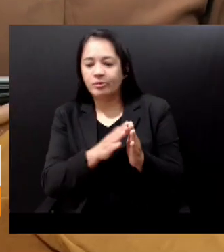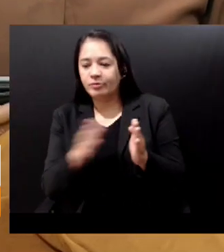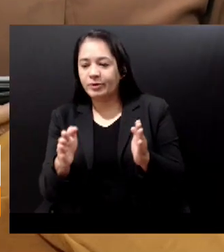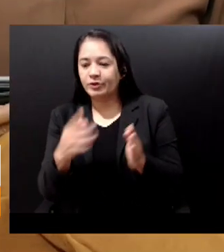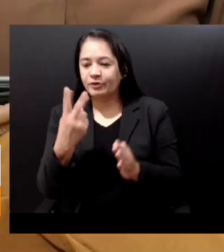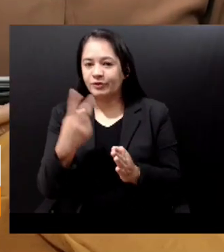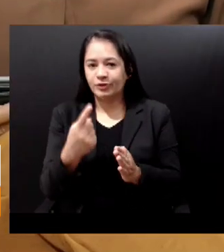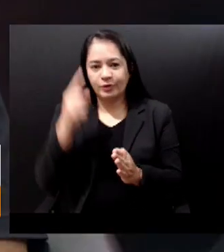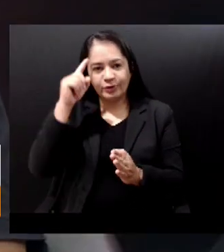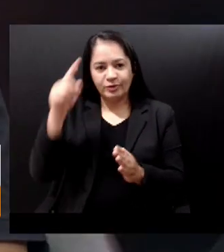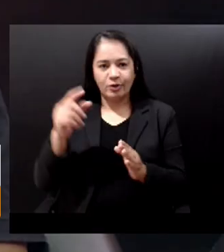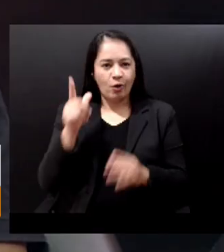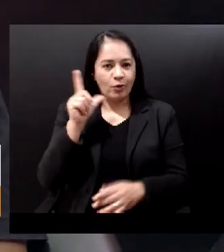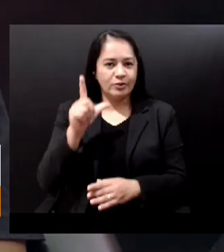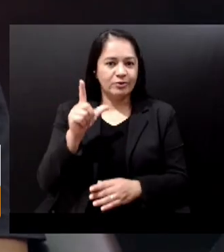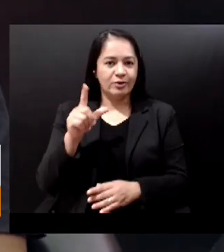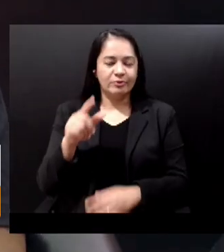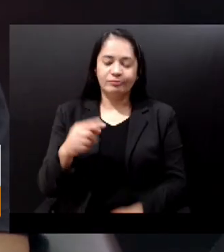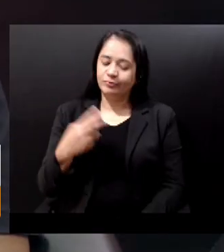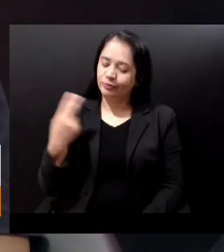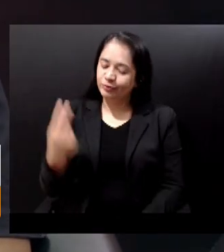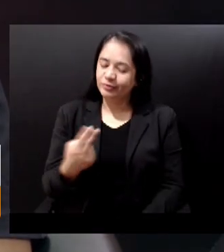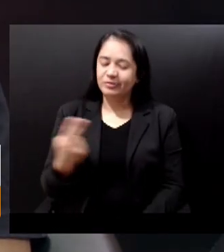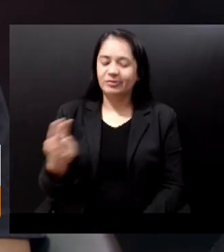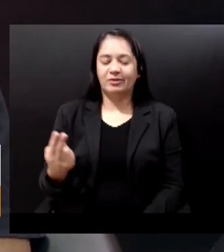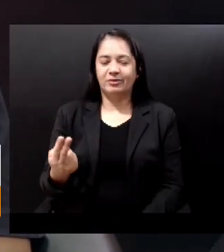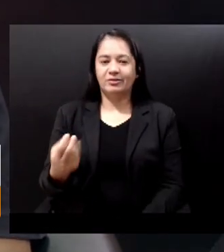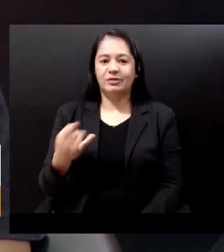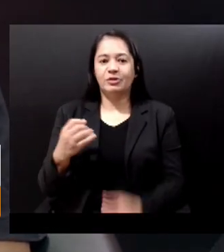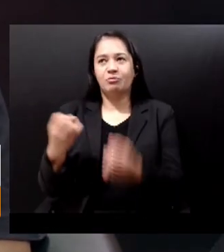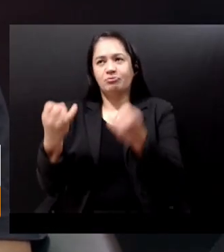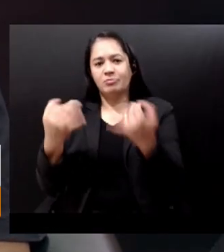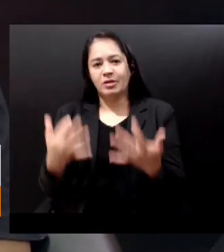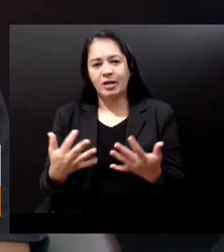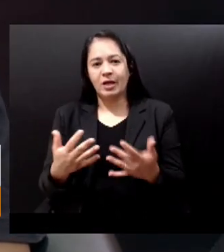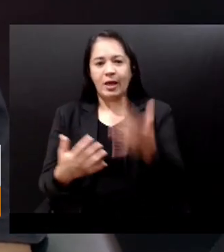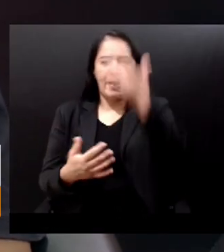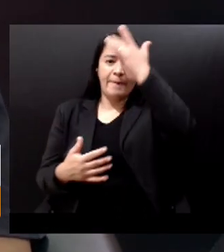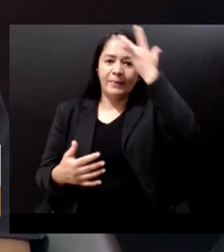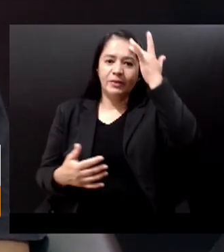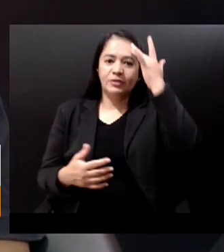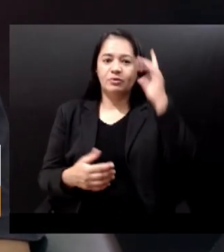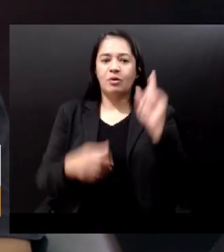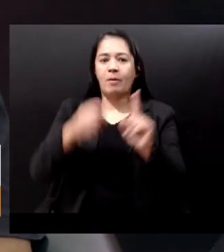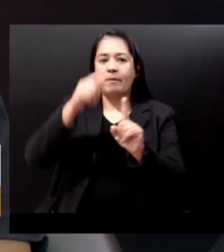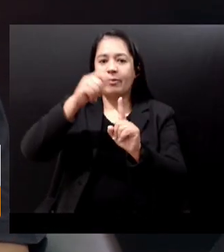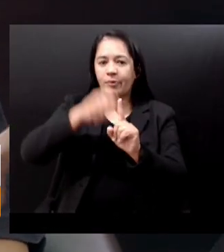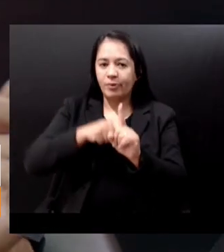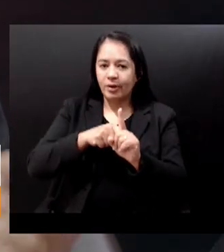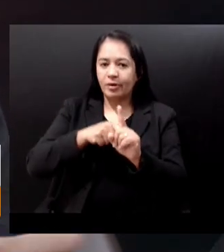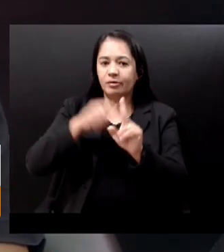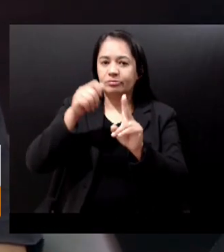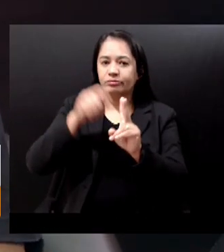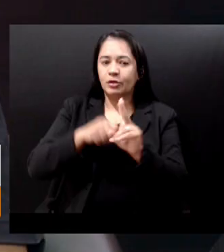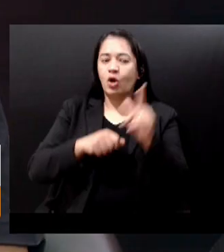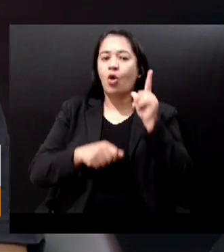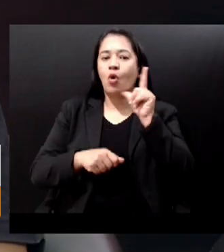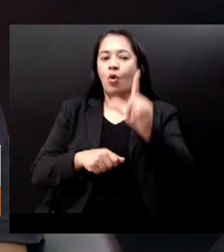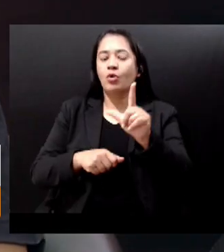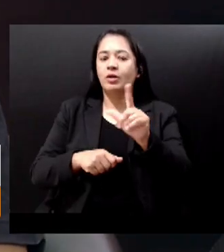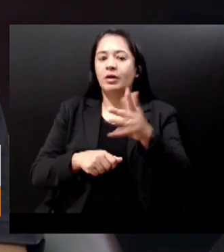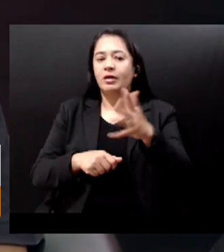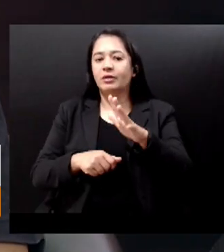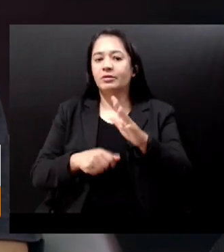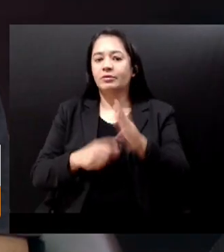pouquinho mais longa. Se eu pudesse falar para você, a pessoa passando do primeiro mês e meio, a gente já consegue ter talvez a constância que a gente